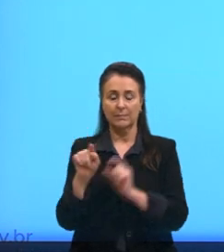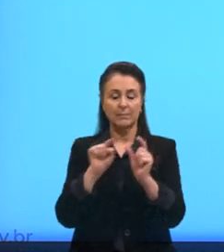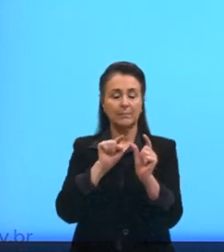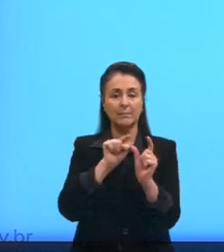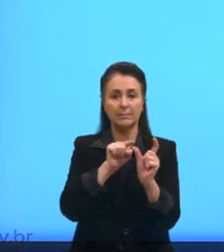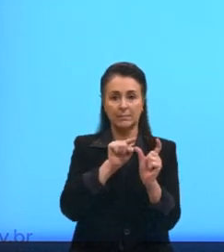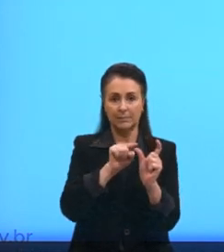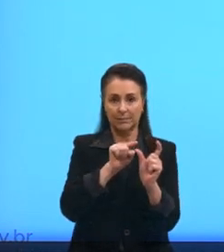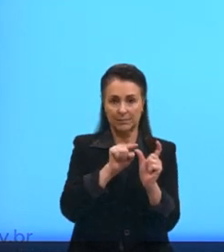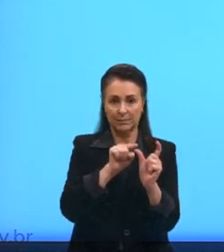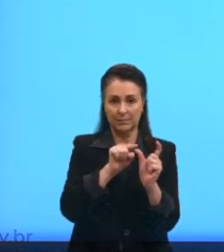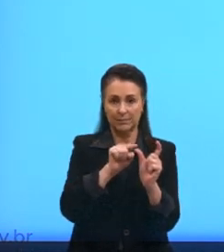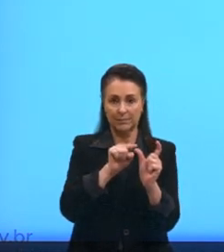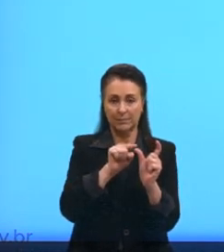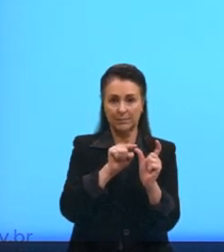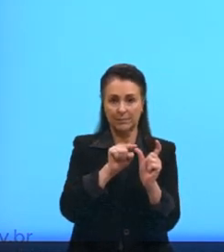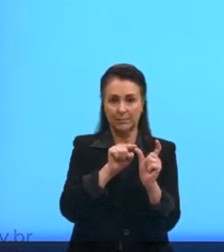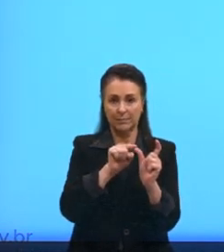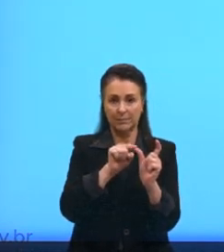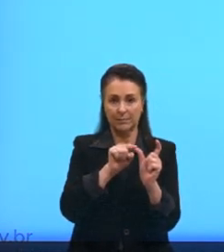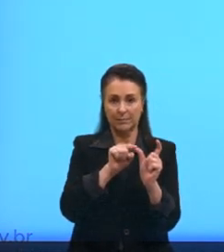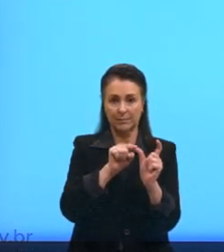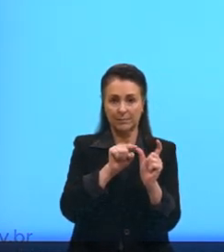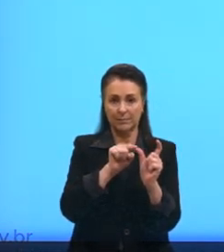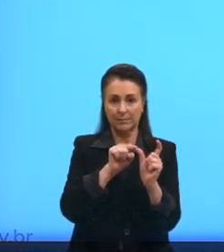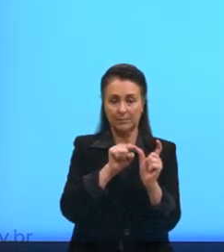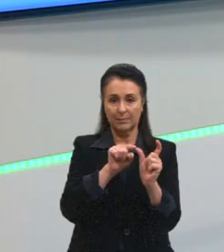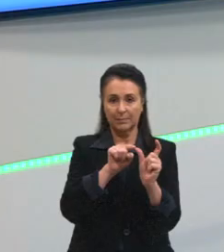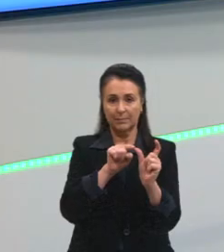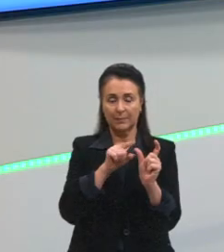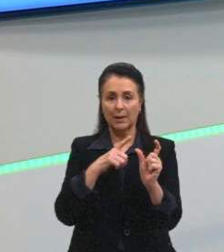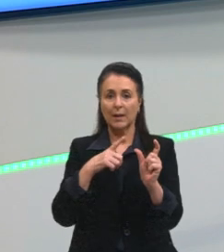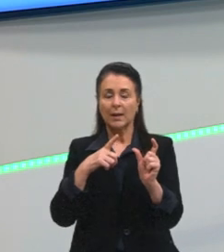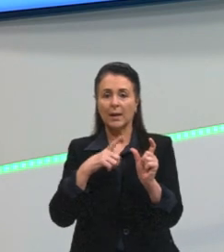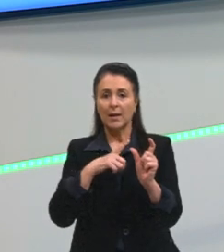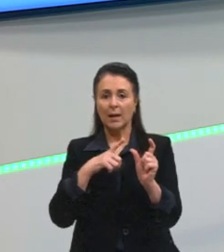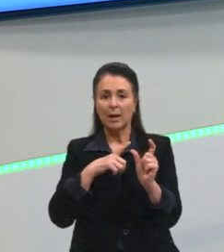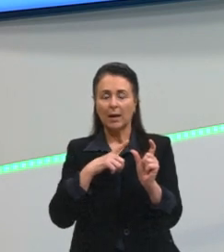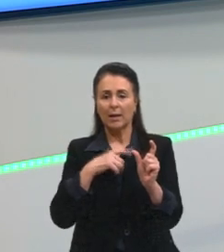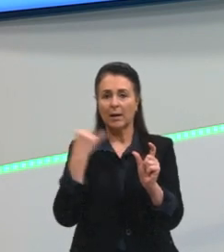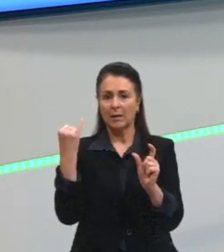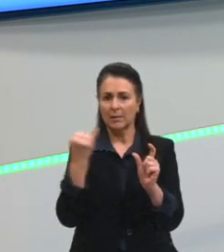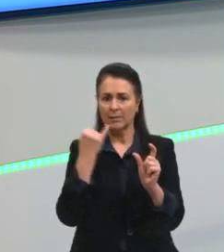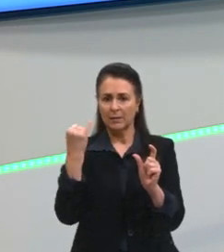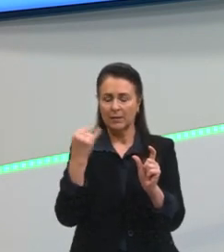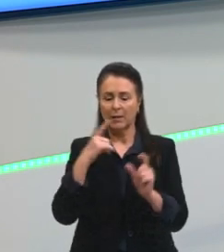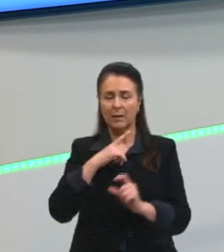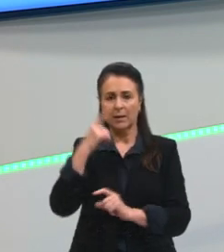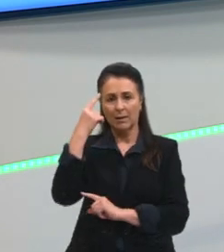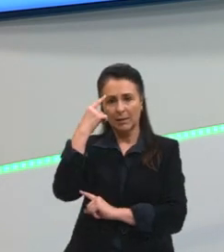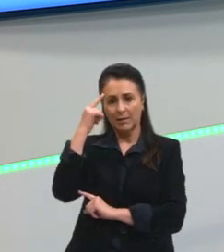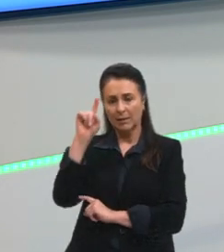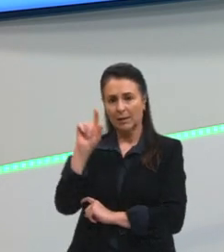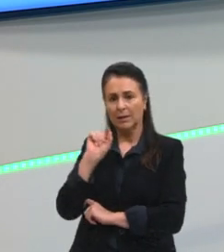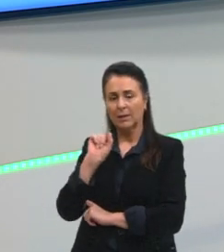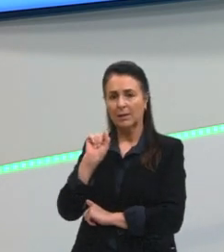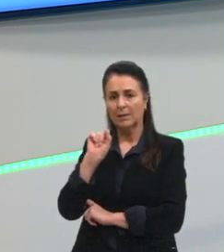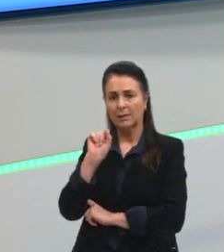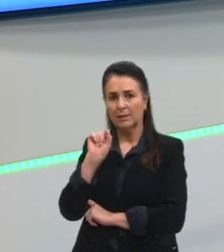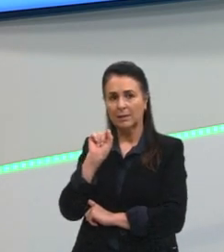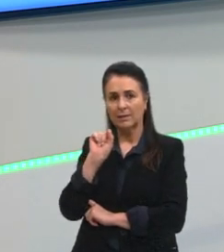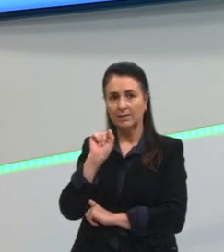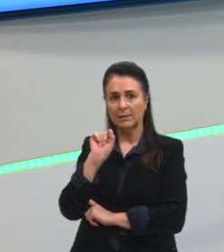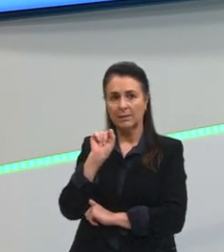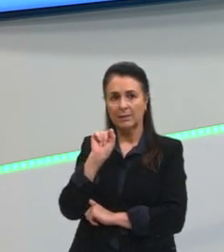palavra repetindo novamente é uma palavra que ela não serve como uma ideia por exemplo de